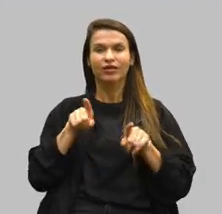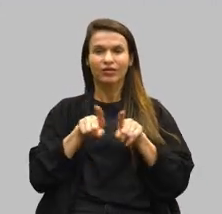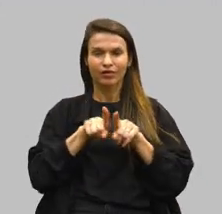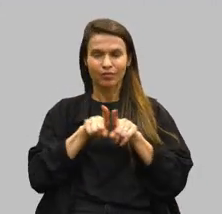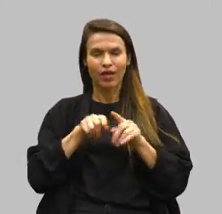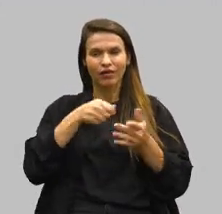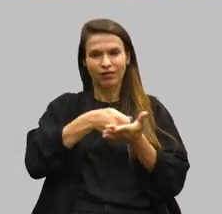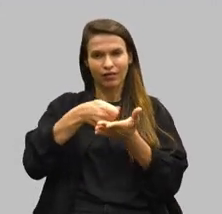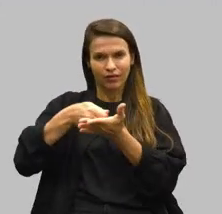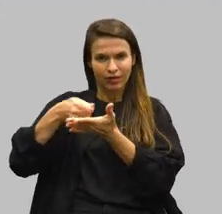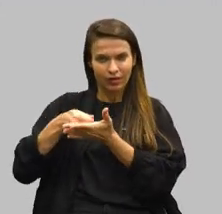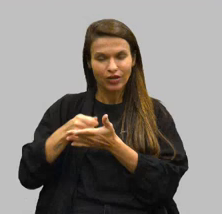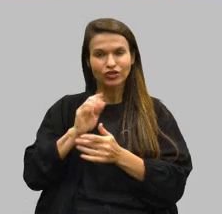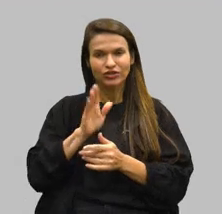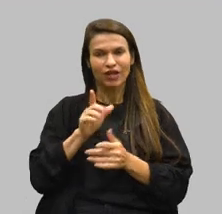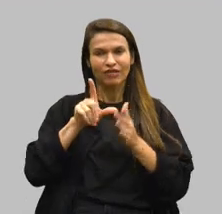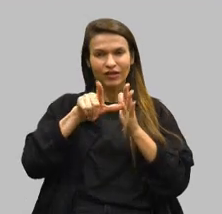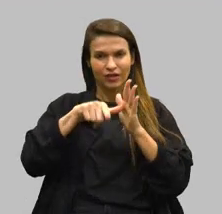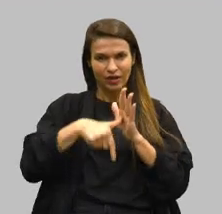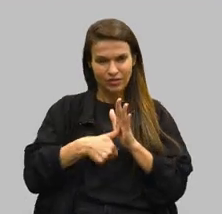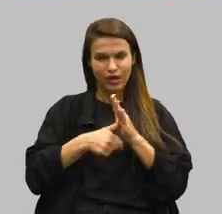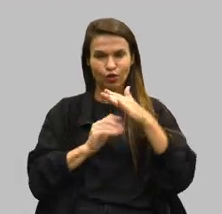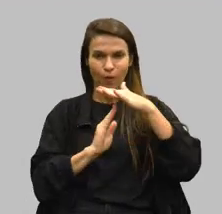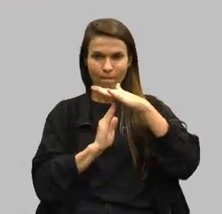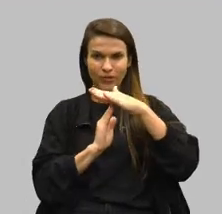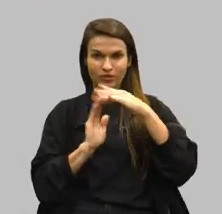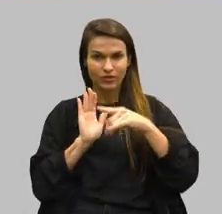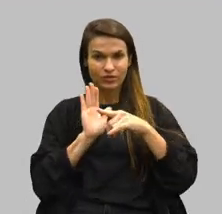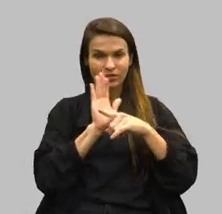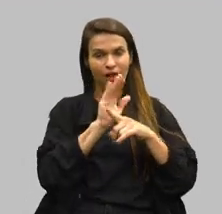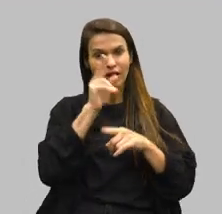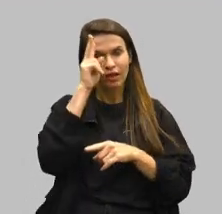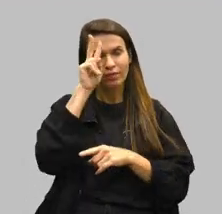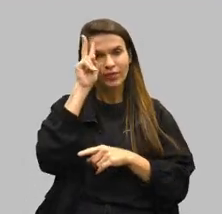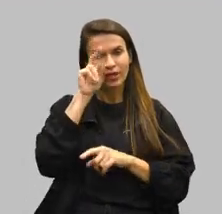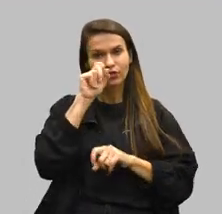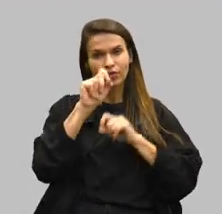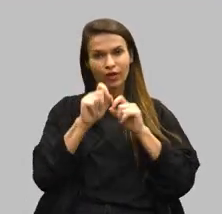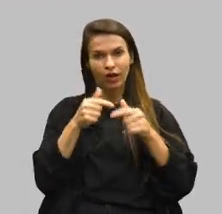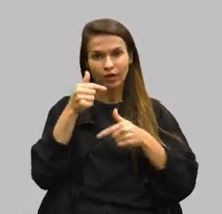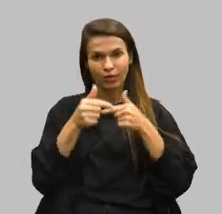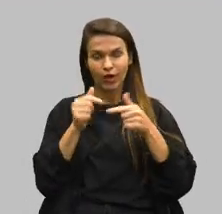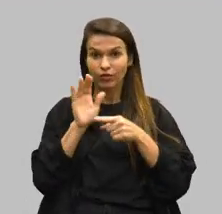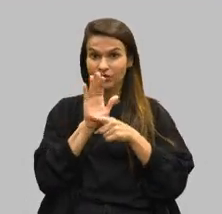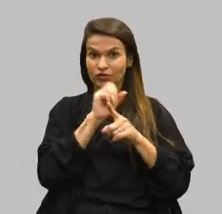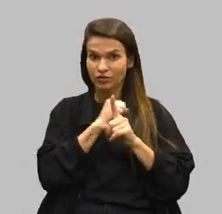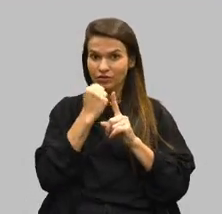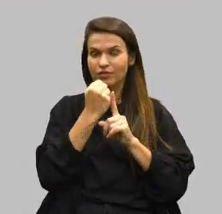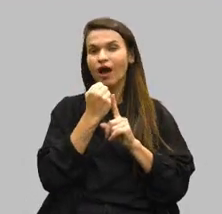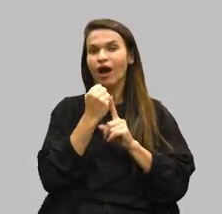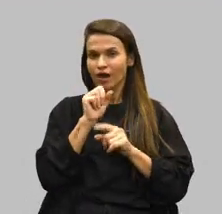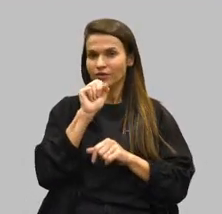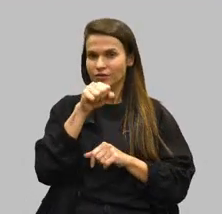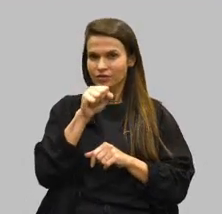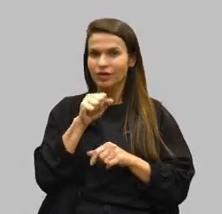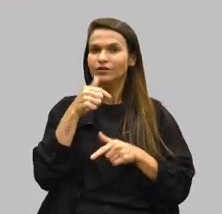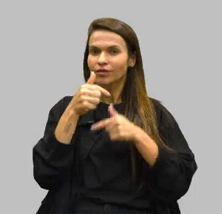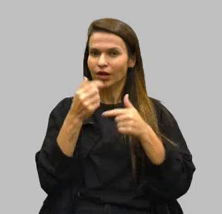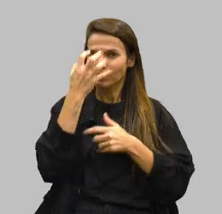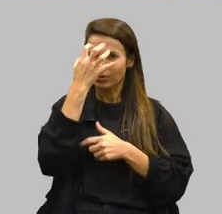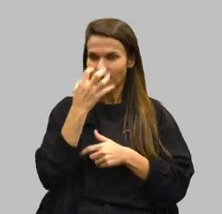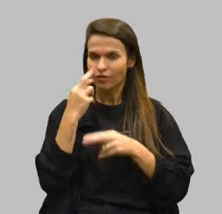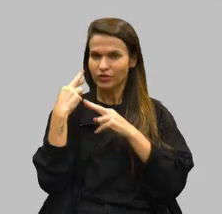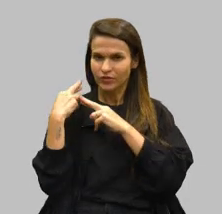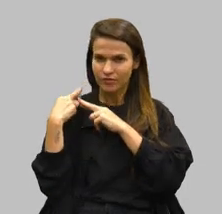pagamentos que estavam atrasados no piso de assistência Lembrando aqui que trabalhar com Assistência Social é sim trabalhar com seriedade